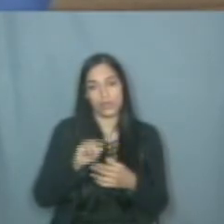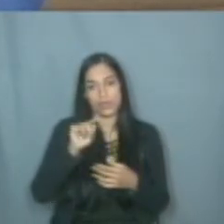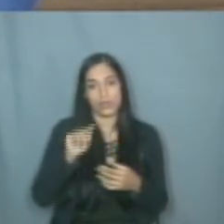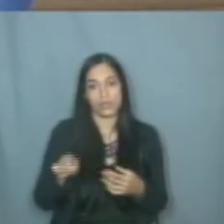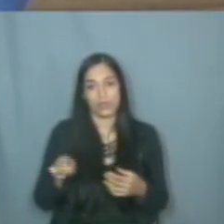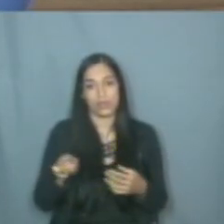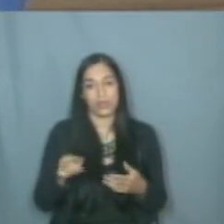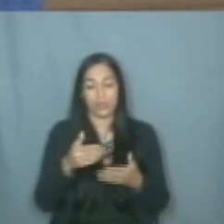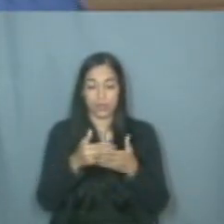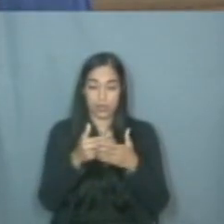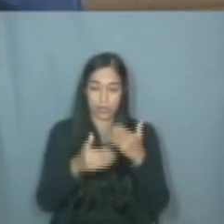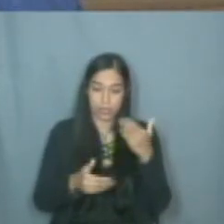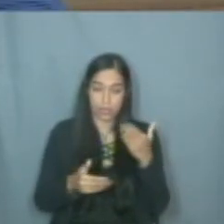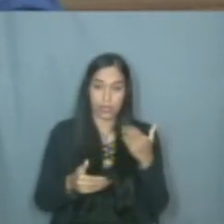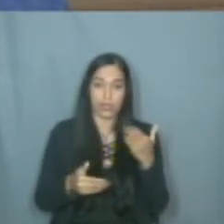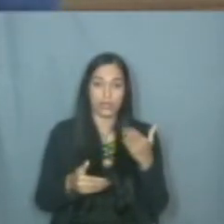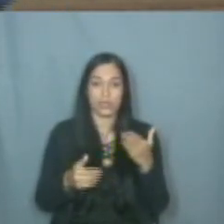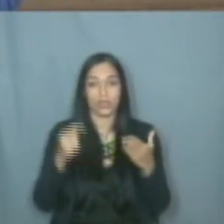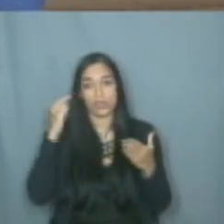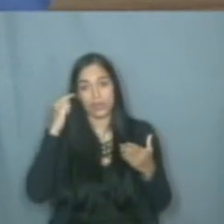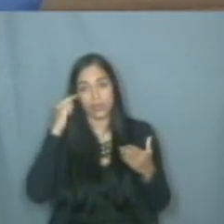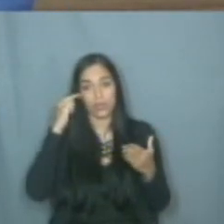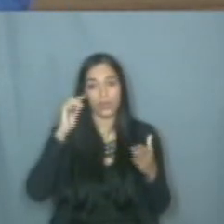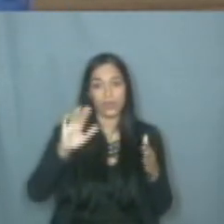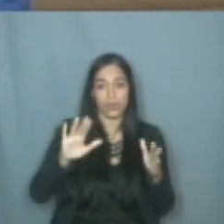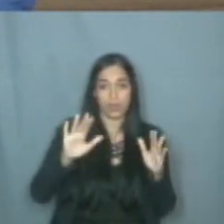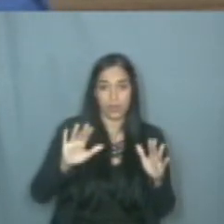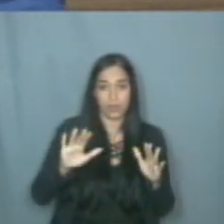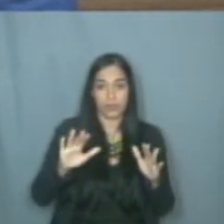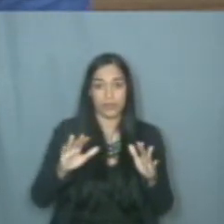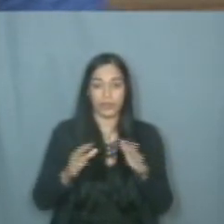E foram contratados, já para tirar a dúvida de ser terceirizado,